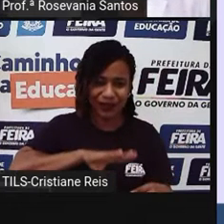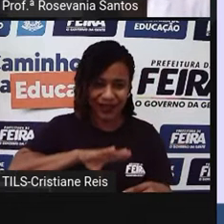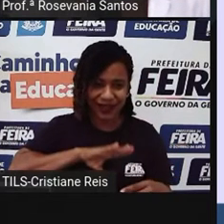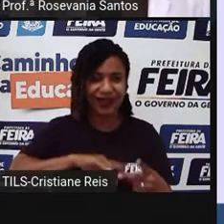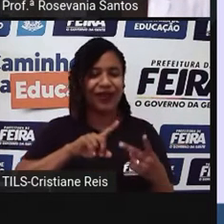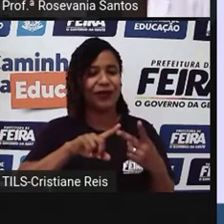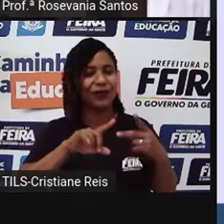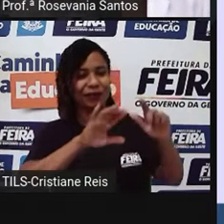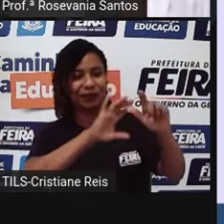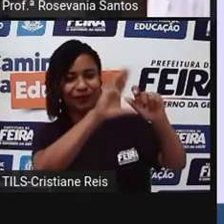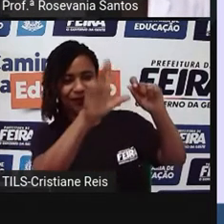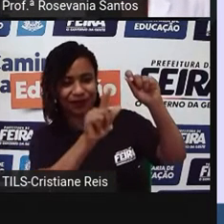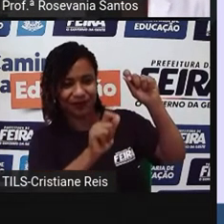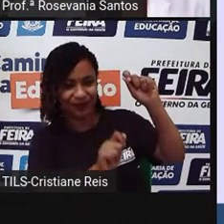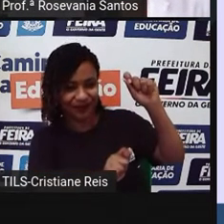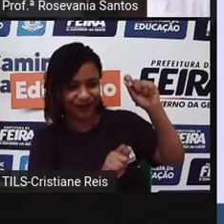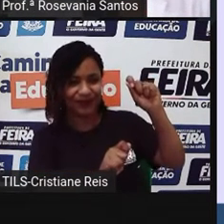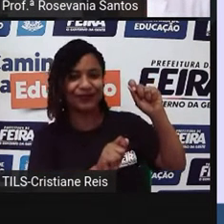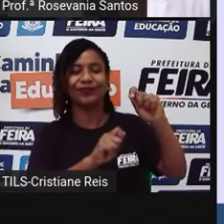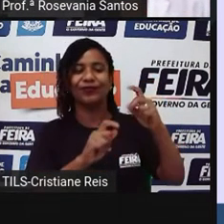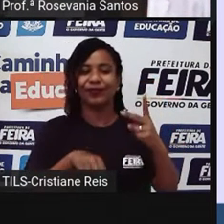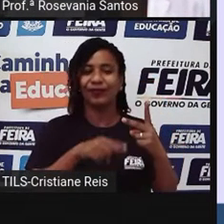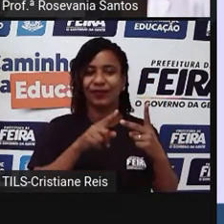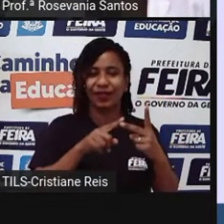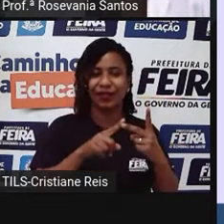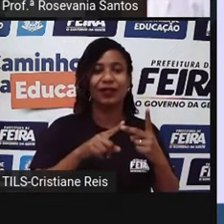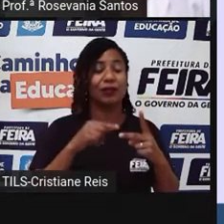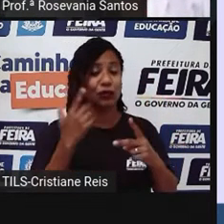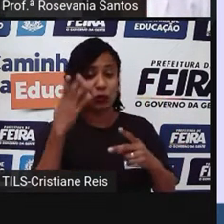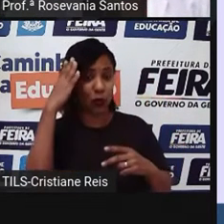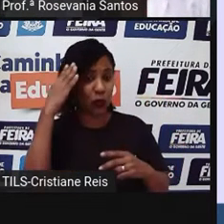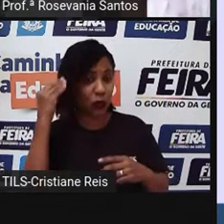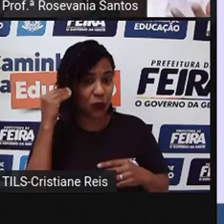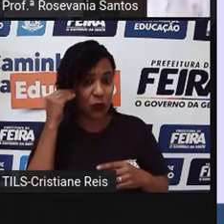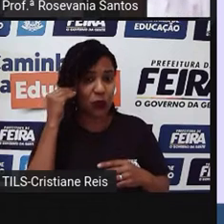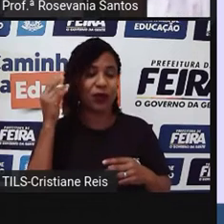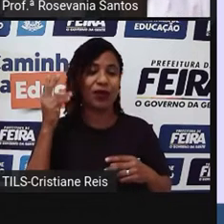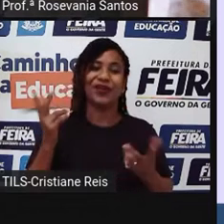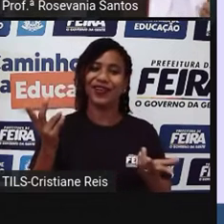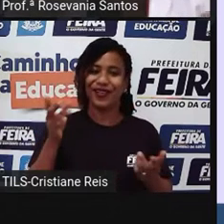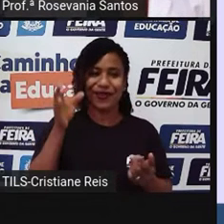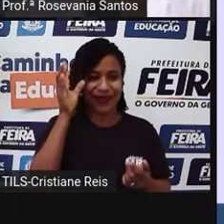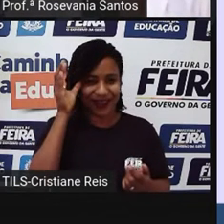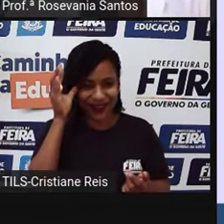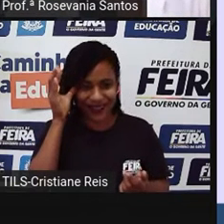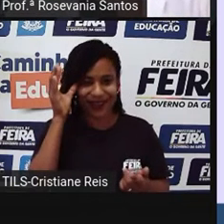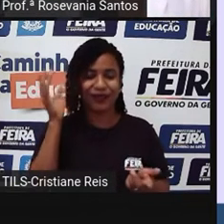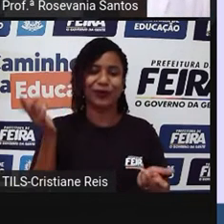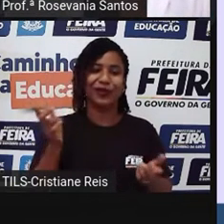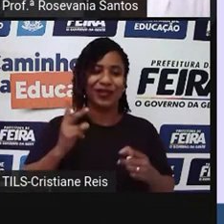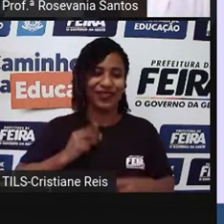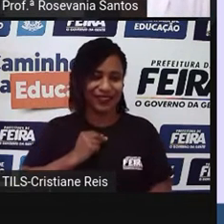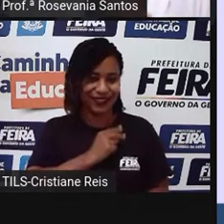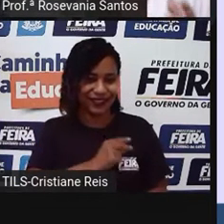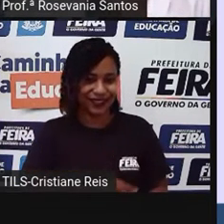povos africanos, depois vieram os povos, né, holandeses, coreanos, chineses,